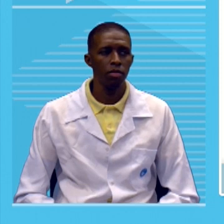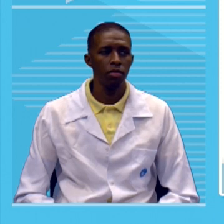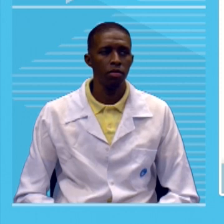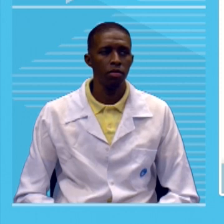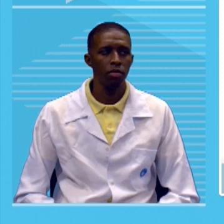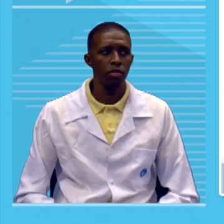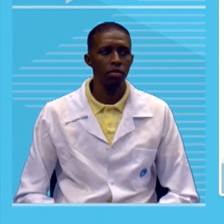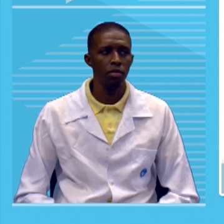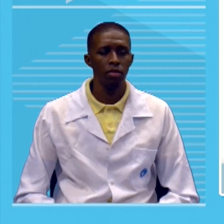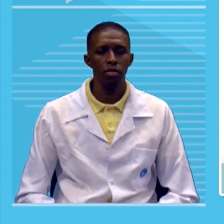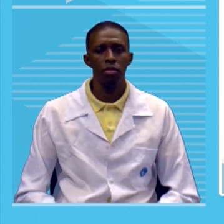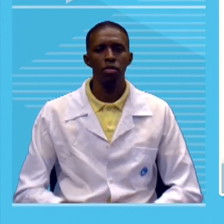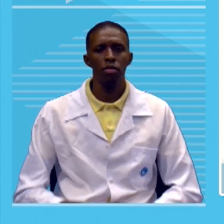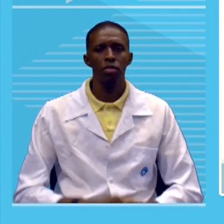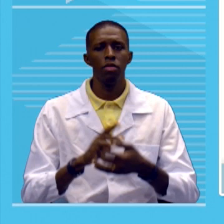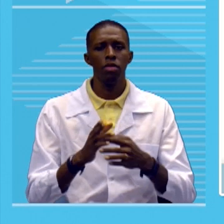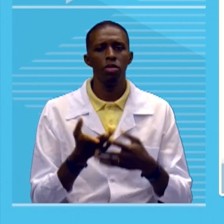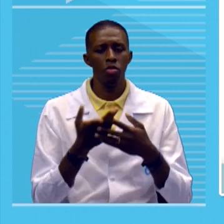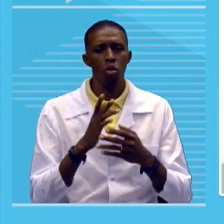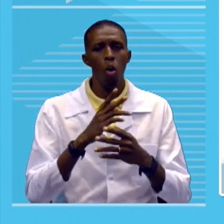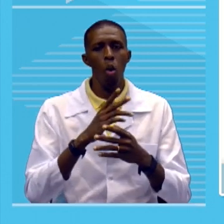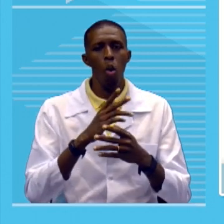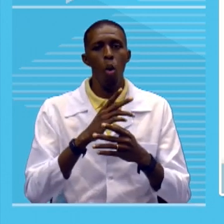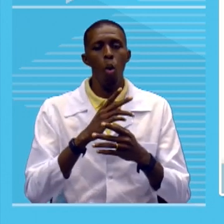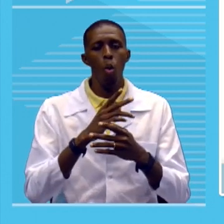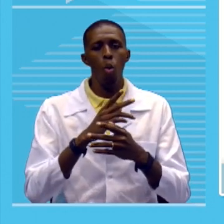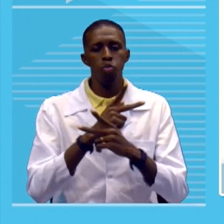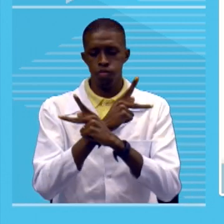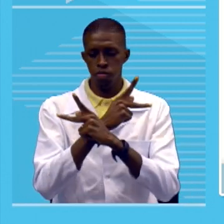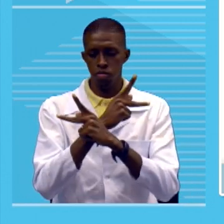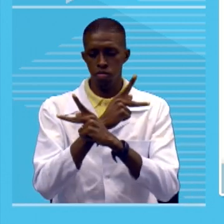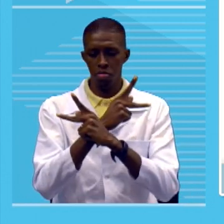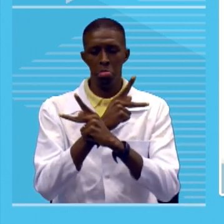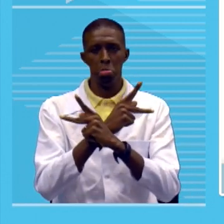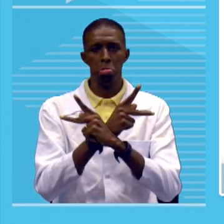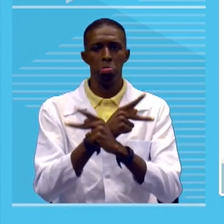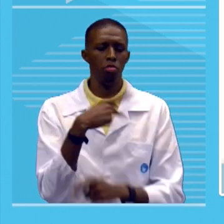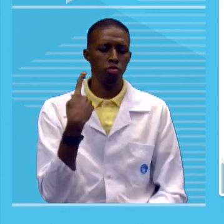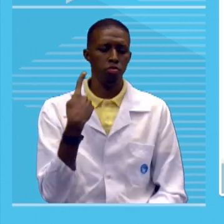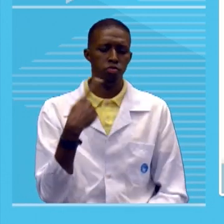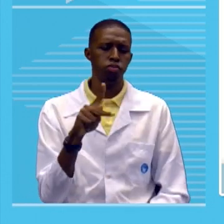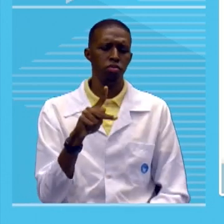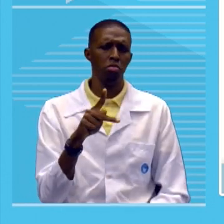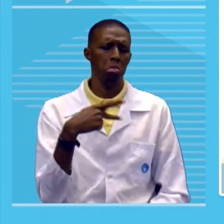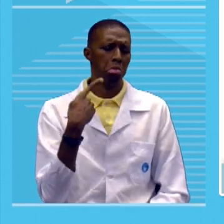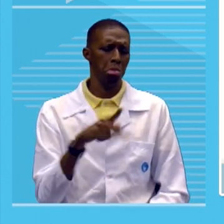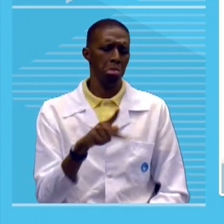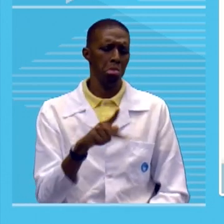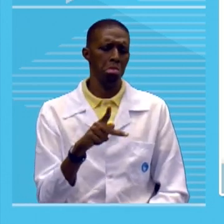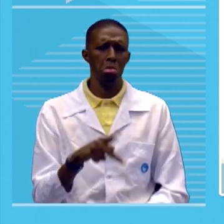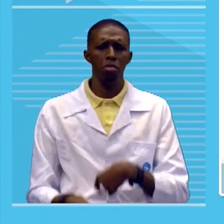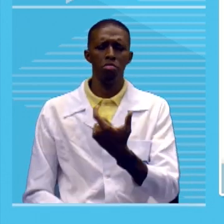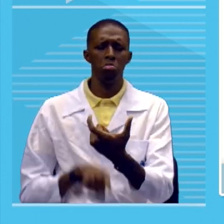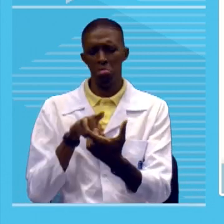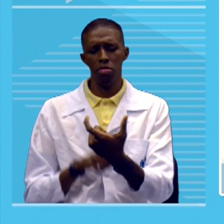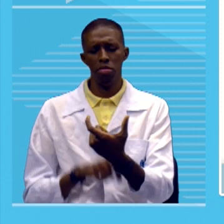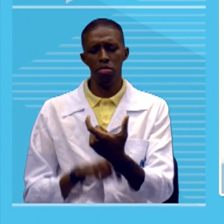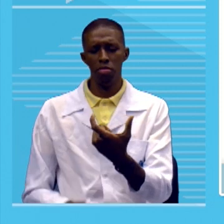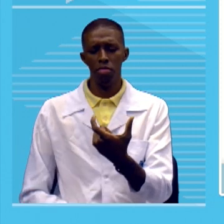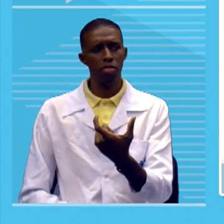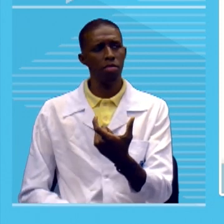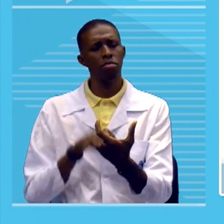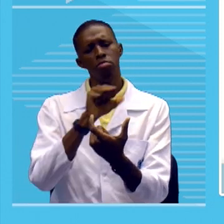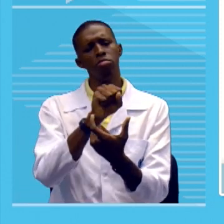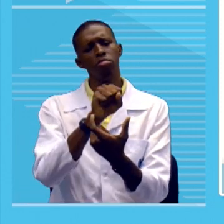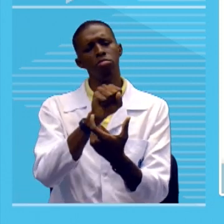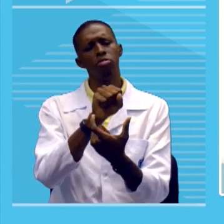pronome possessivo, né? Dando ideia de posse para mãe, sua mãe? Ou seria o